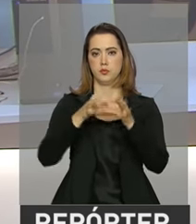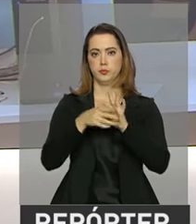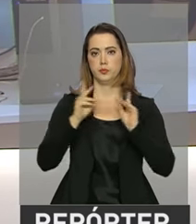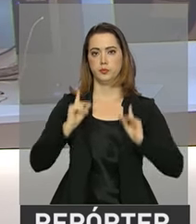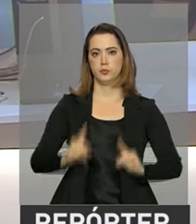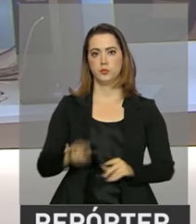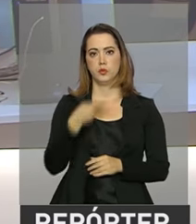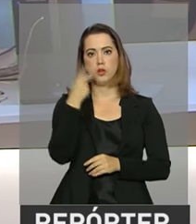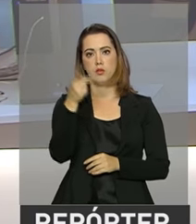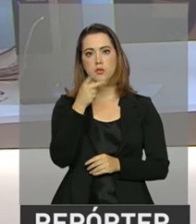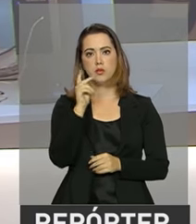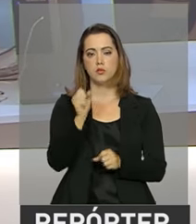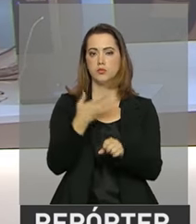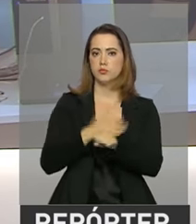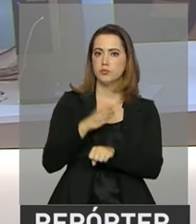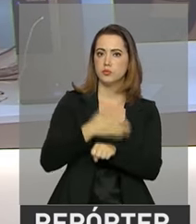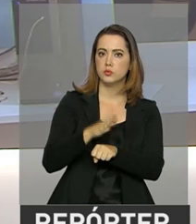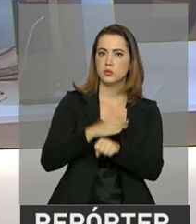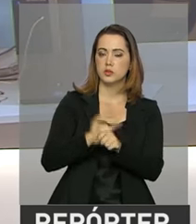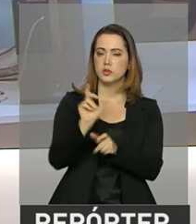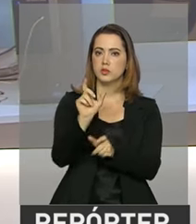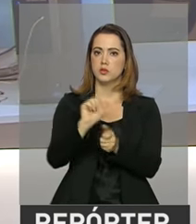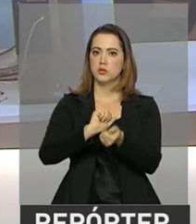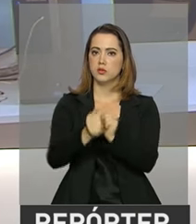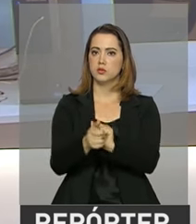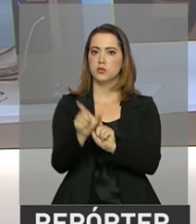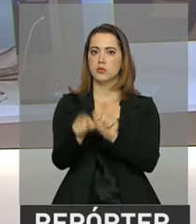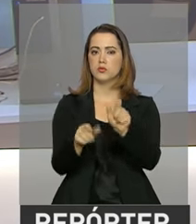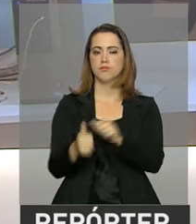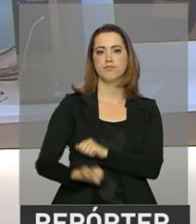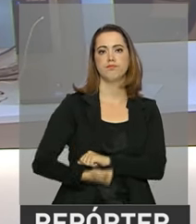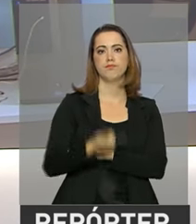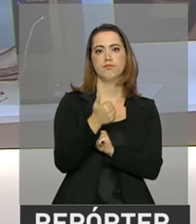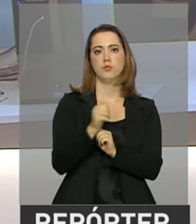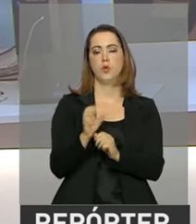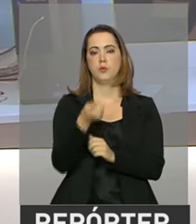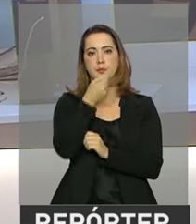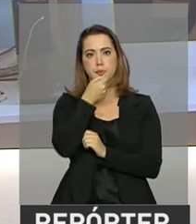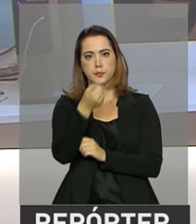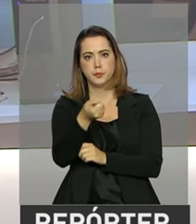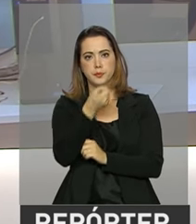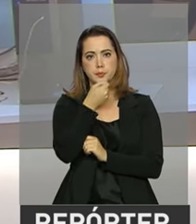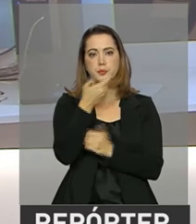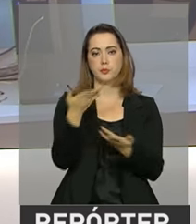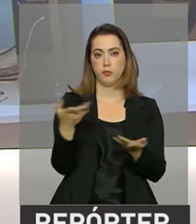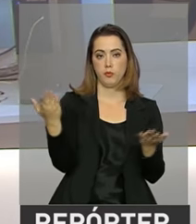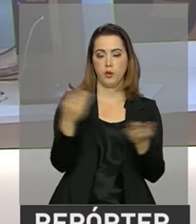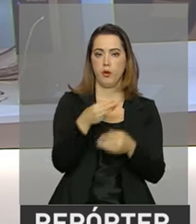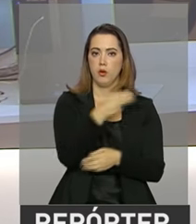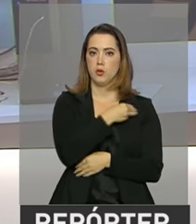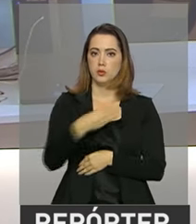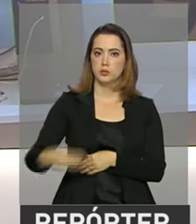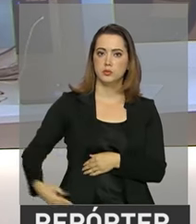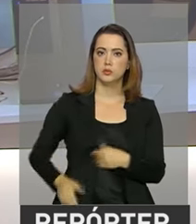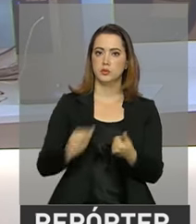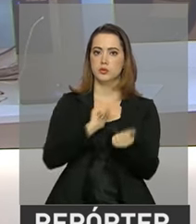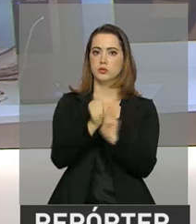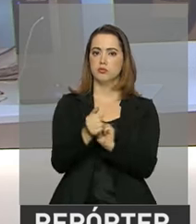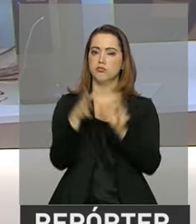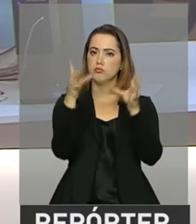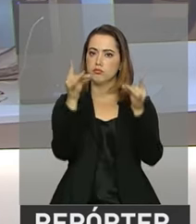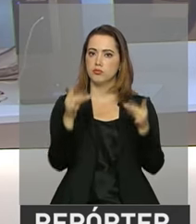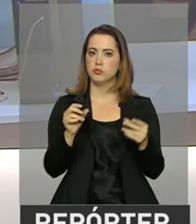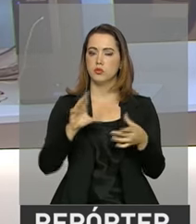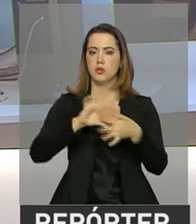sobre a formação de atletas de alto rendimento em uma entrevista coletiva. O ministro do Esporte destacou as Paralimpíadas e disse que elas